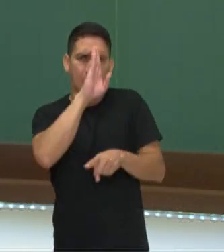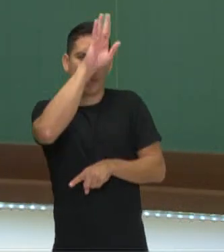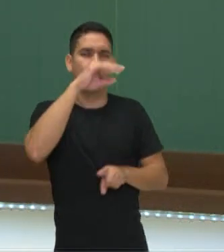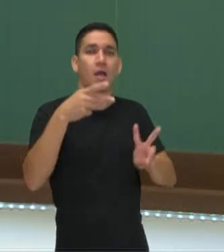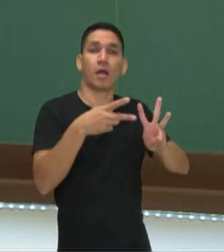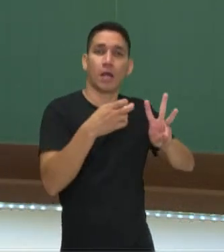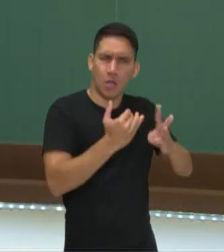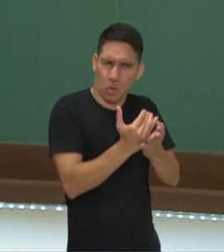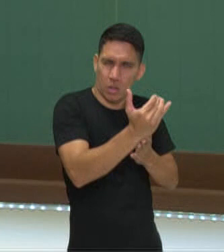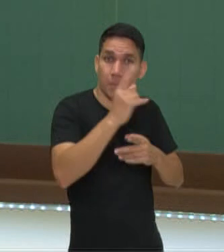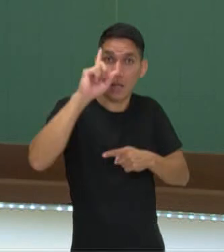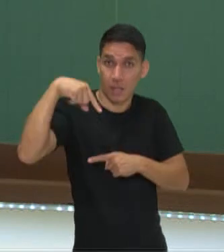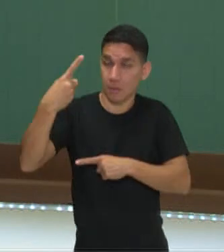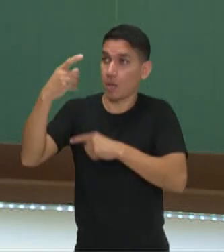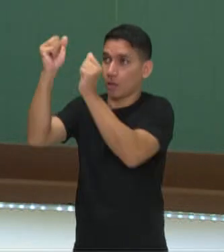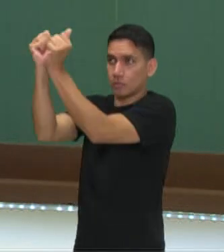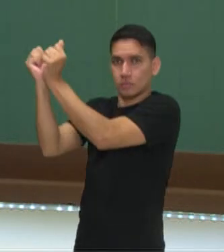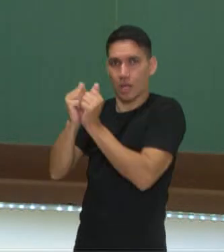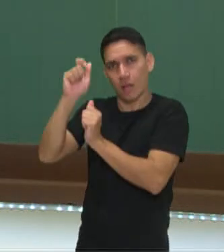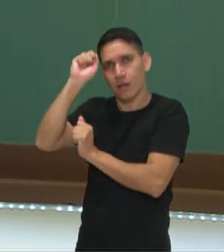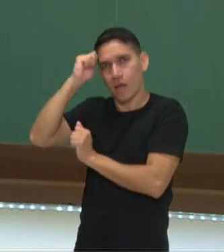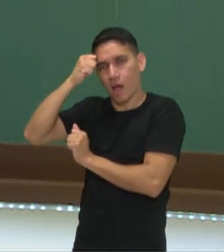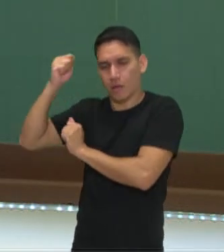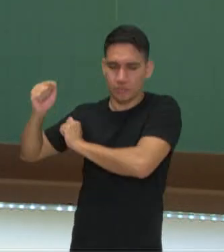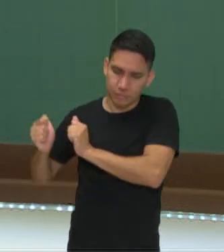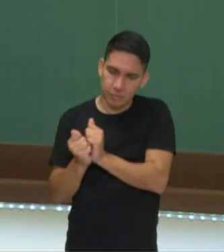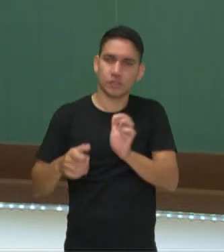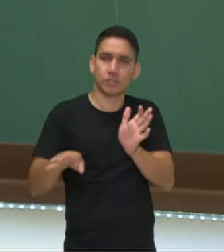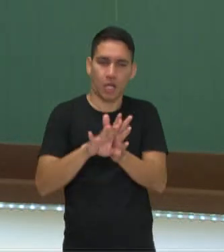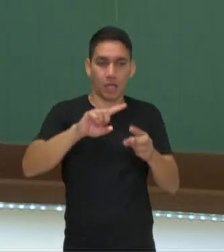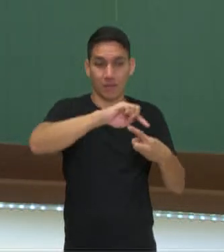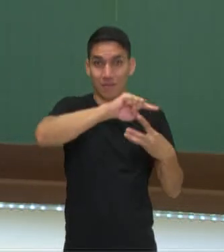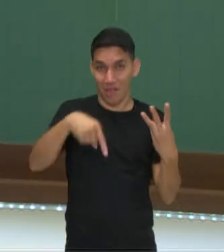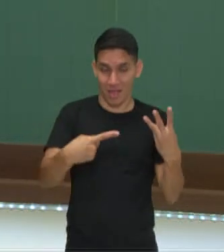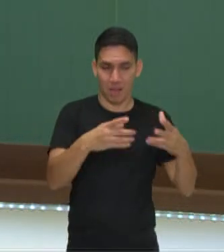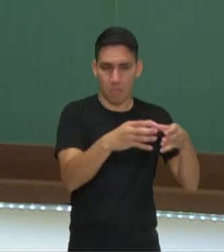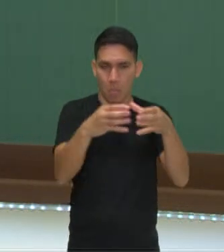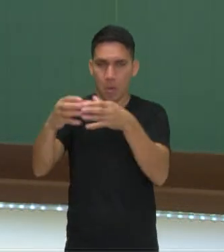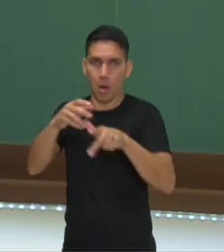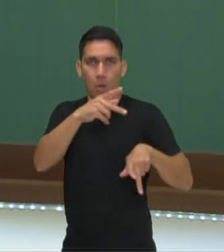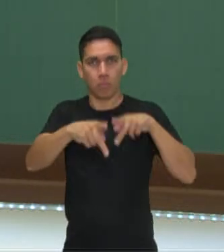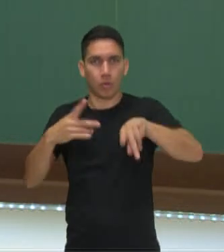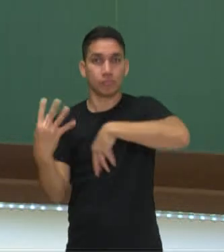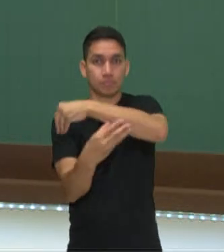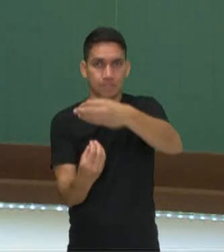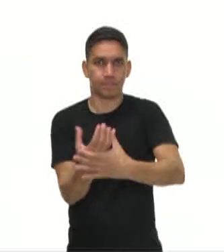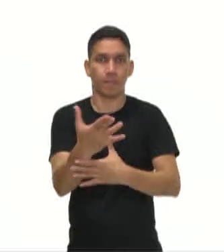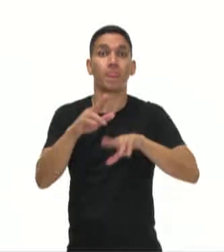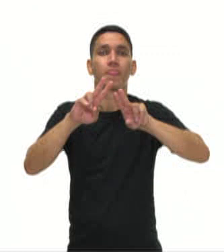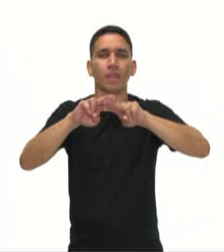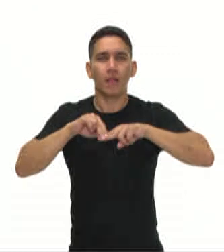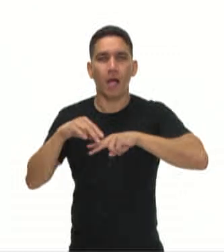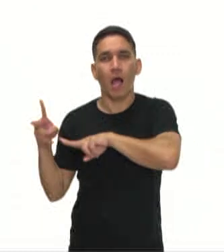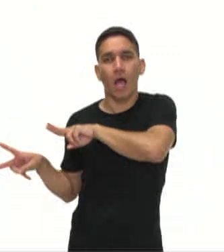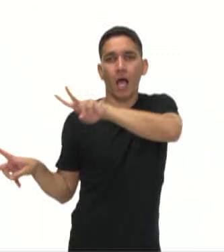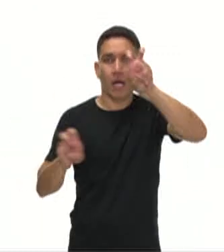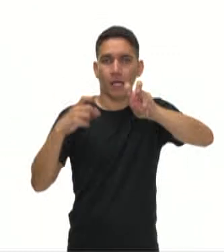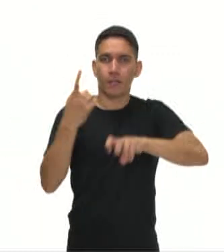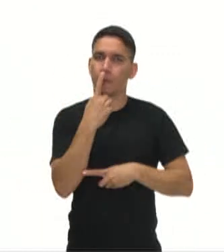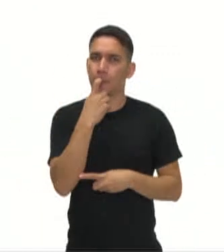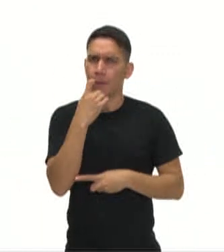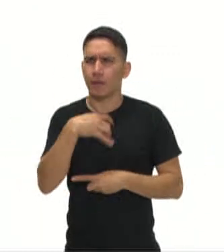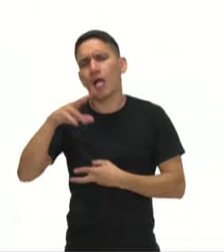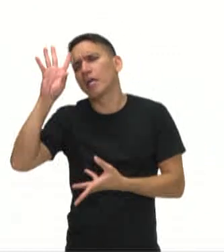ali no início e depois com os povos africanos. Então aqui a gente tem uma citação do Gilberto Freire para termos